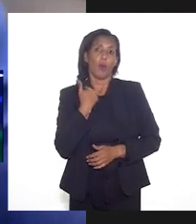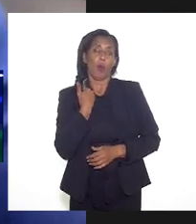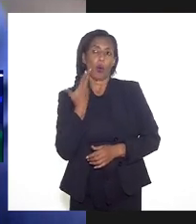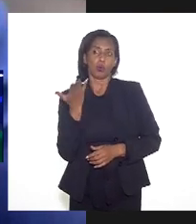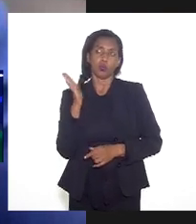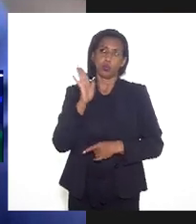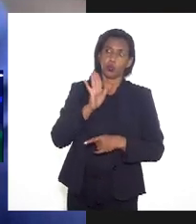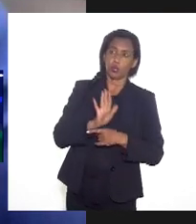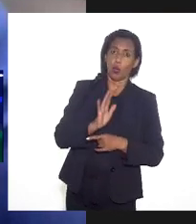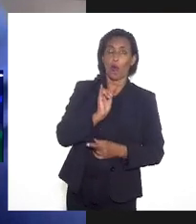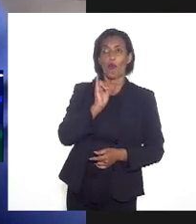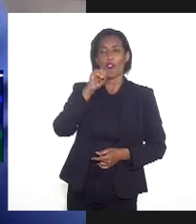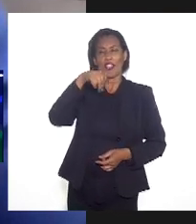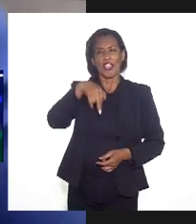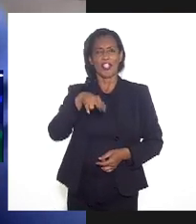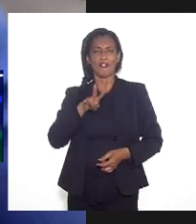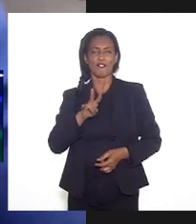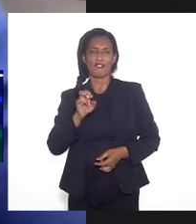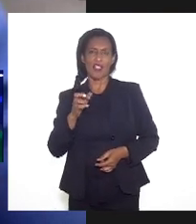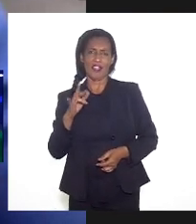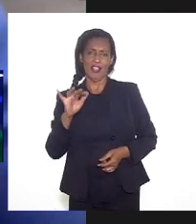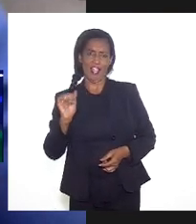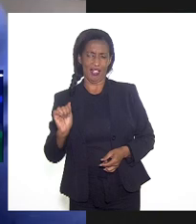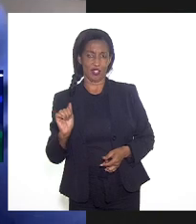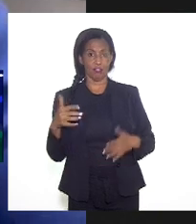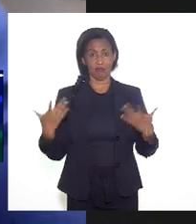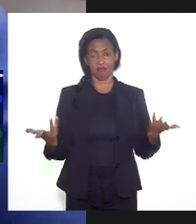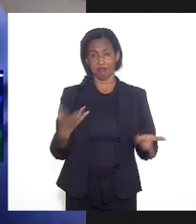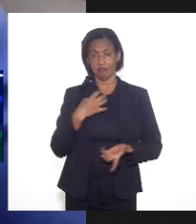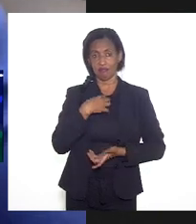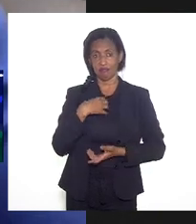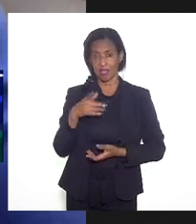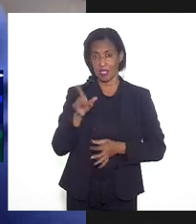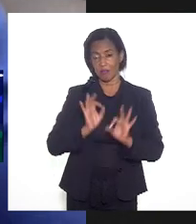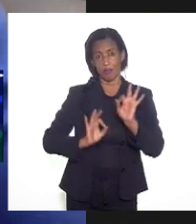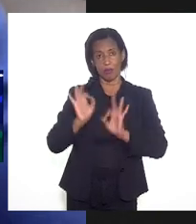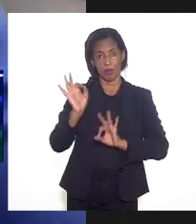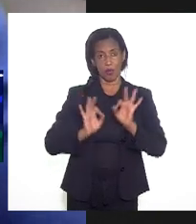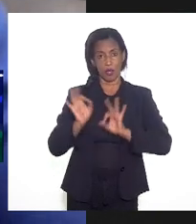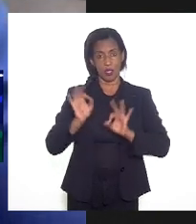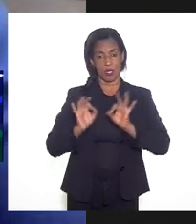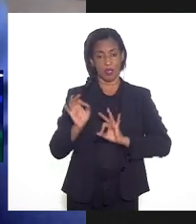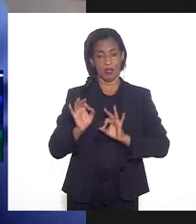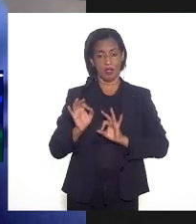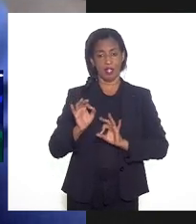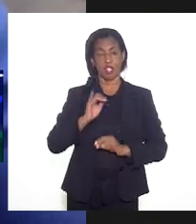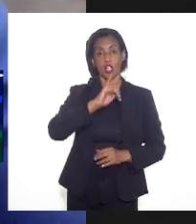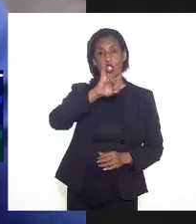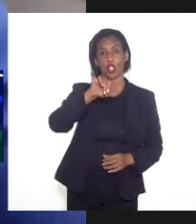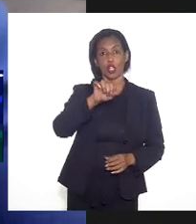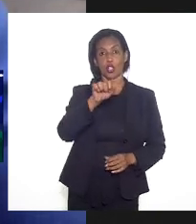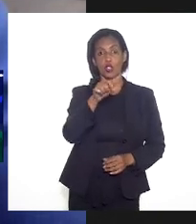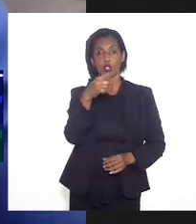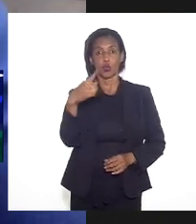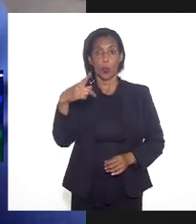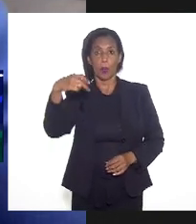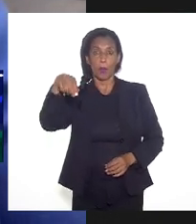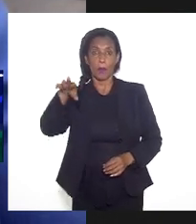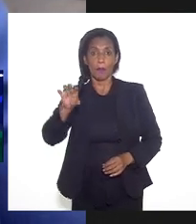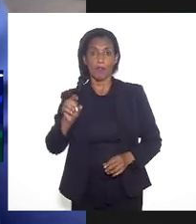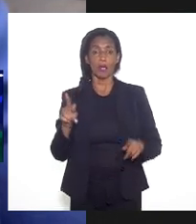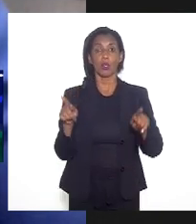com inverdade. Então, nesse sentido, não só esse programa poderia chamar João Pedro, como